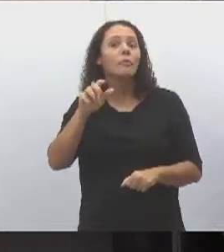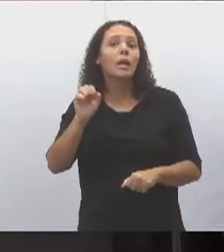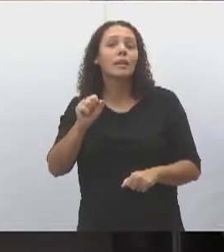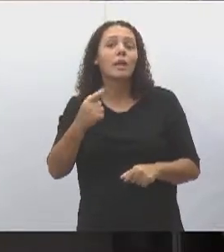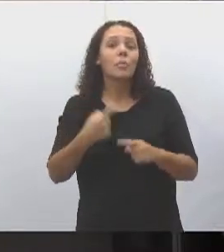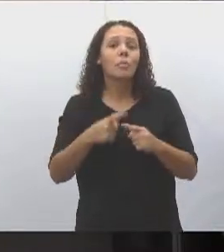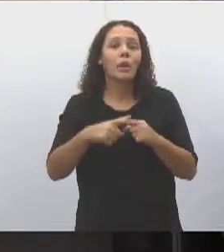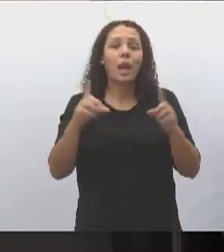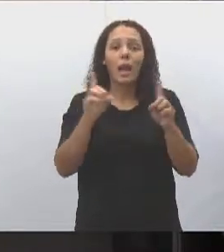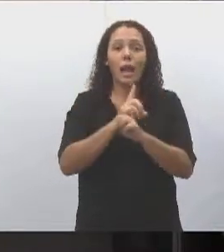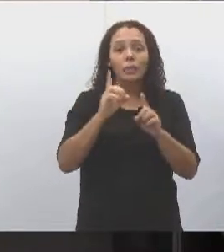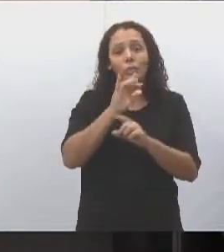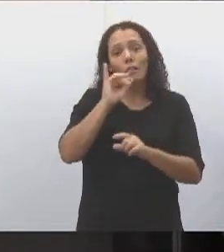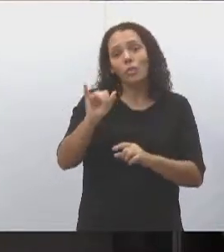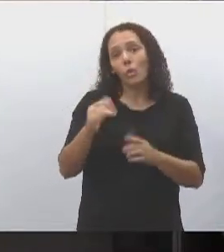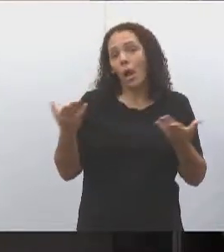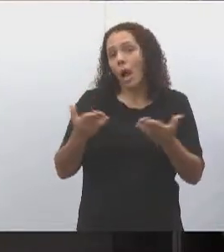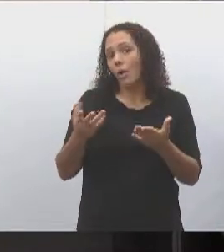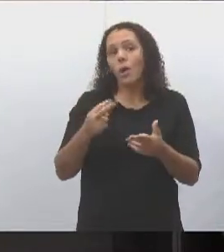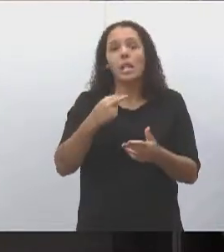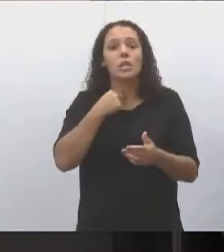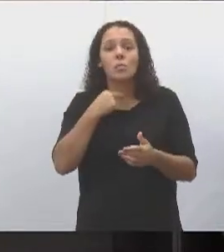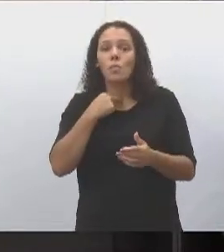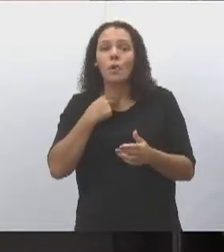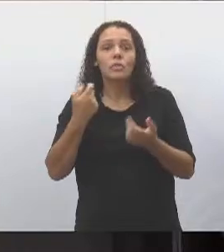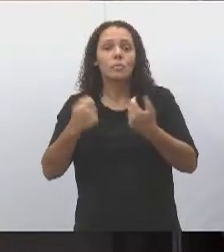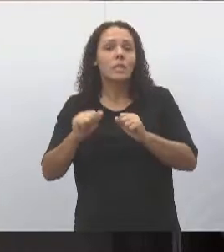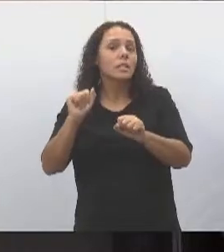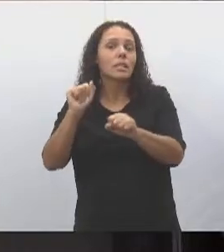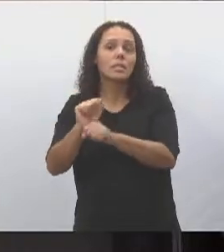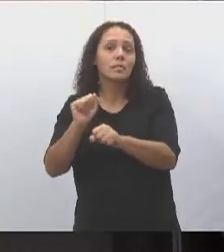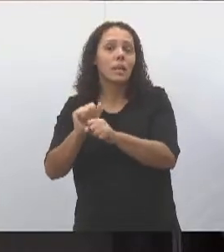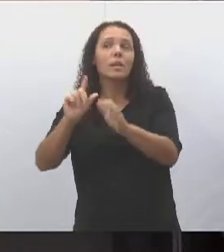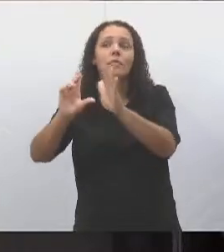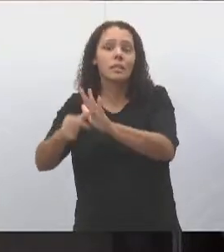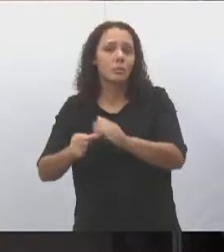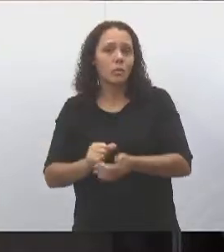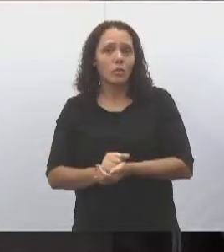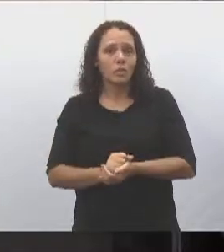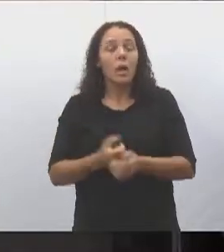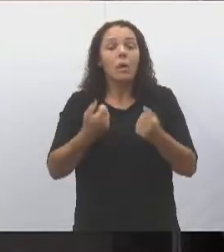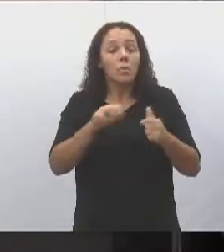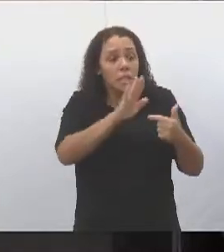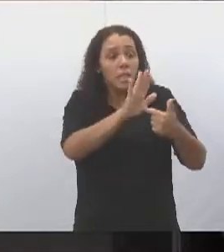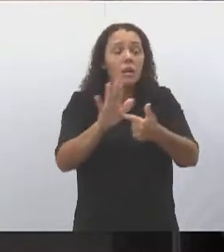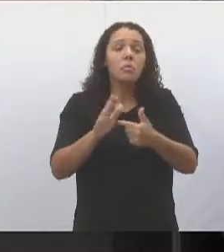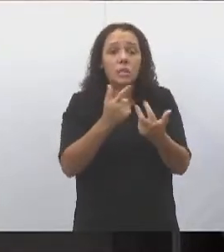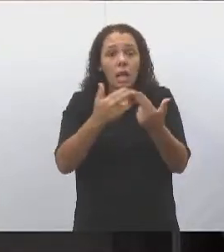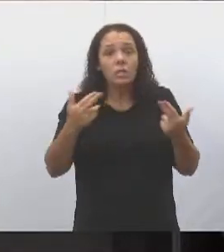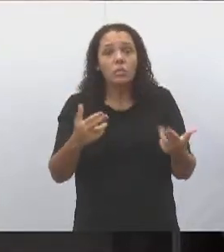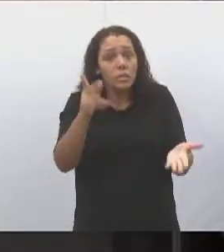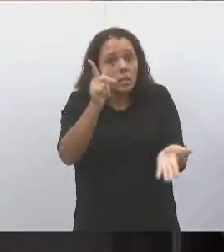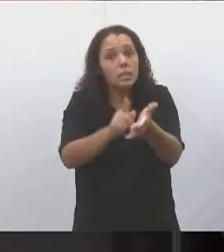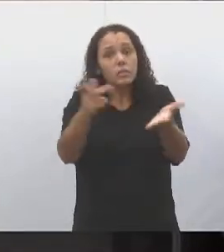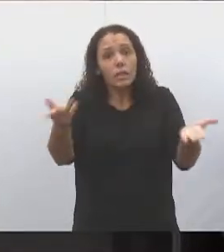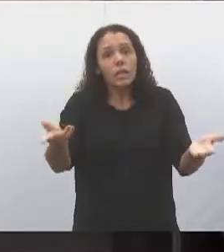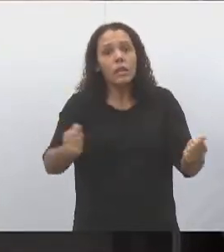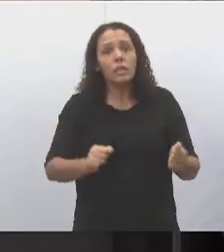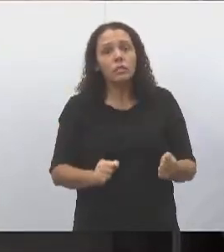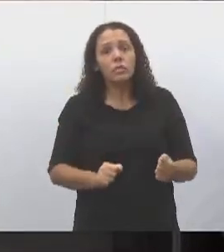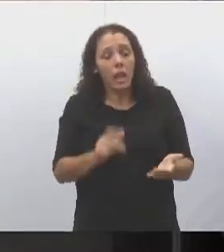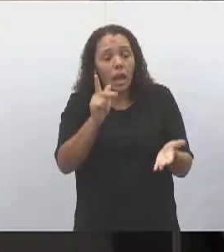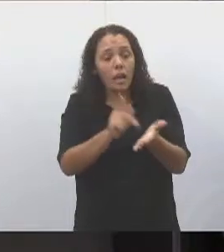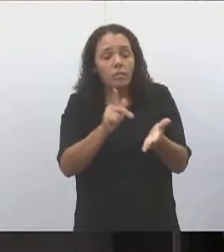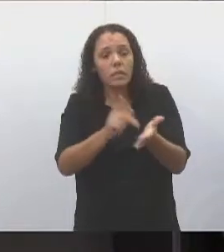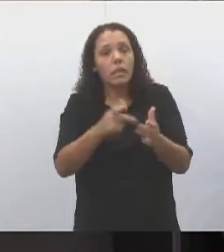agora porque eu vou vir com a marginal e vocês têm que dar uma parada. Então tem que falar as coisas como elas se dão. A verdade,